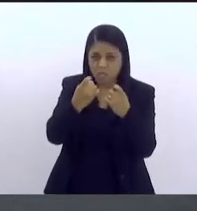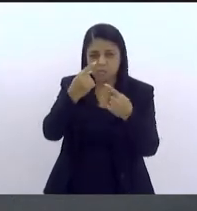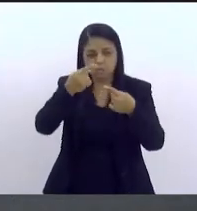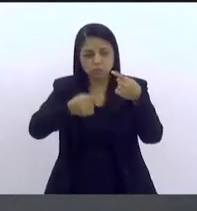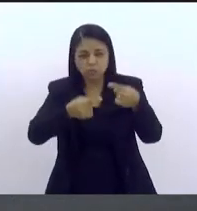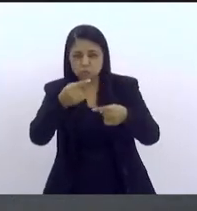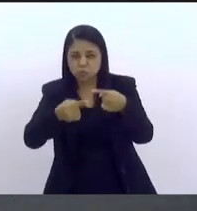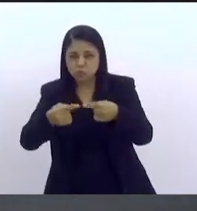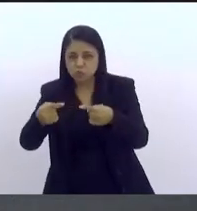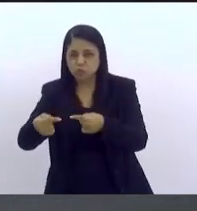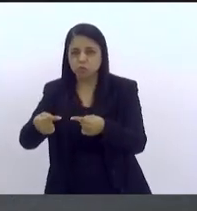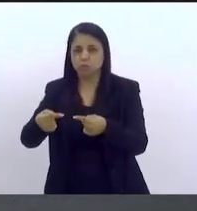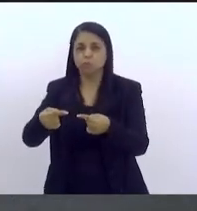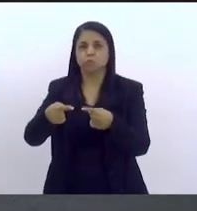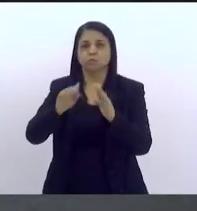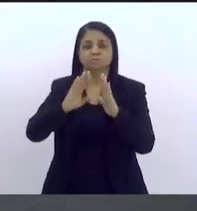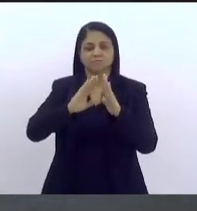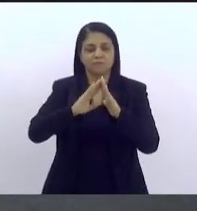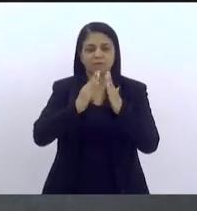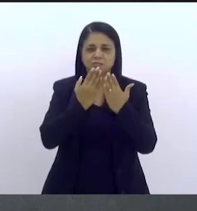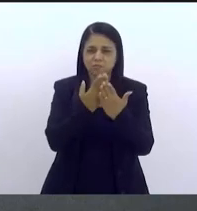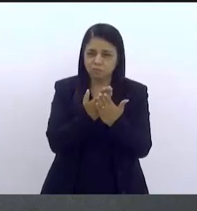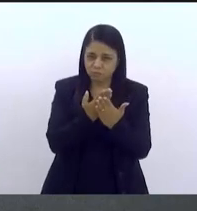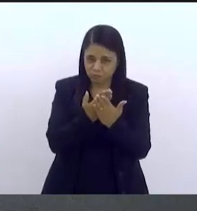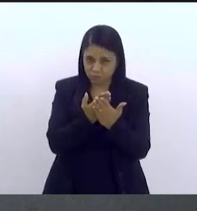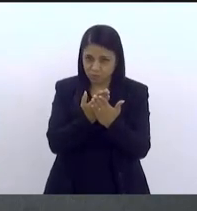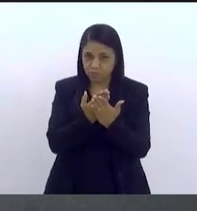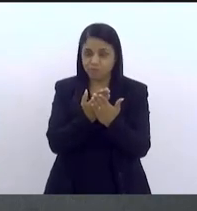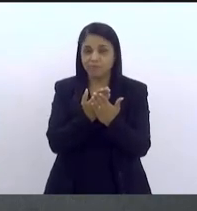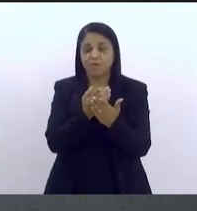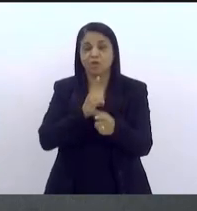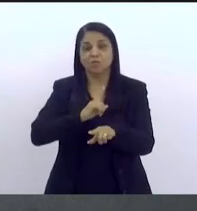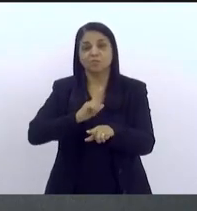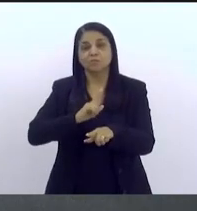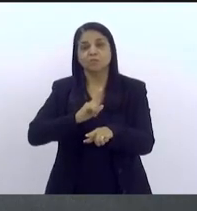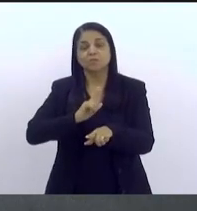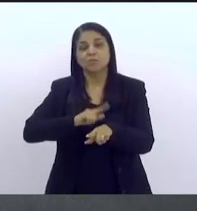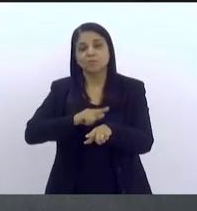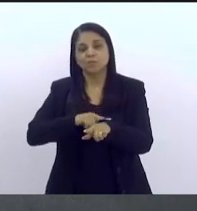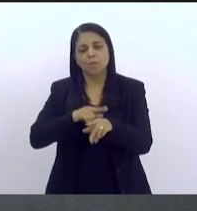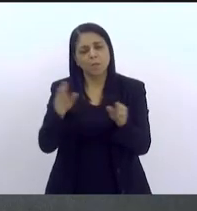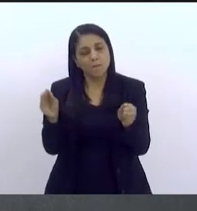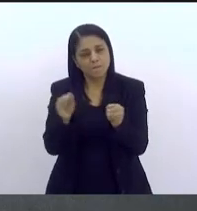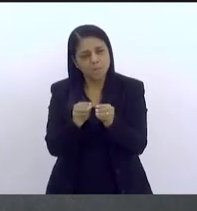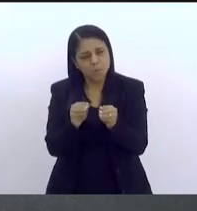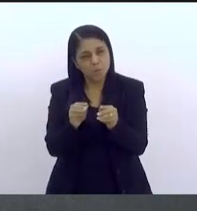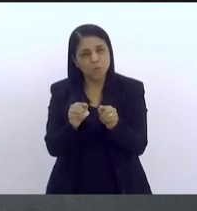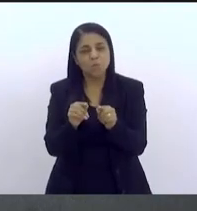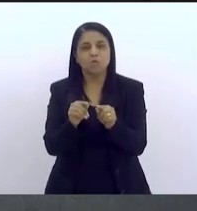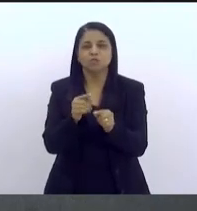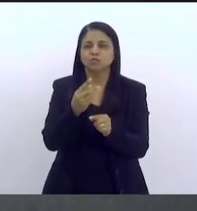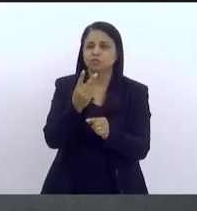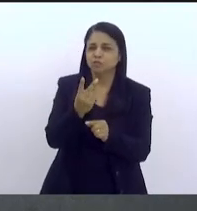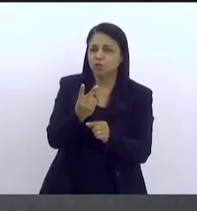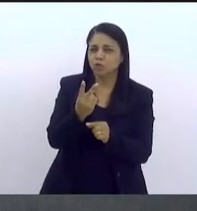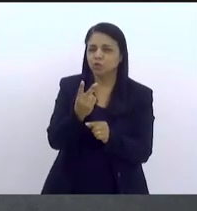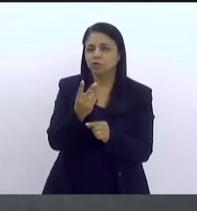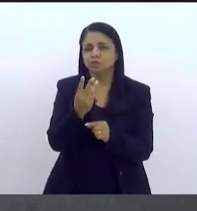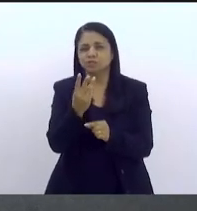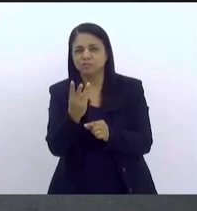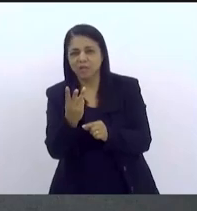nas escolas Então a gente tem agora um tempinho bem curtinho para duas três